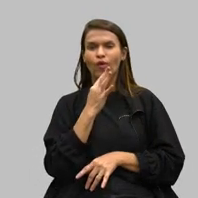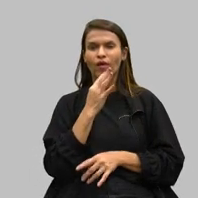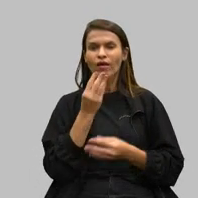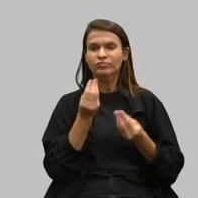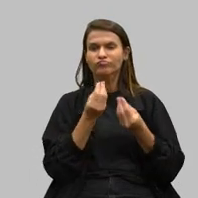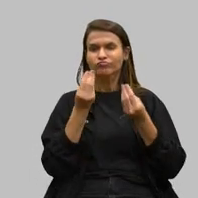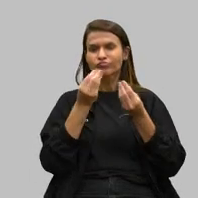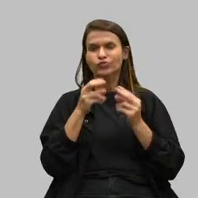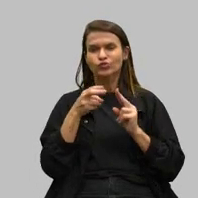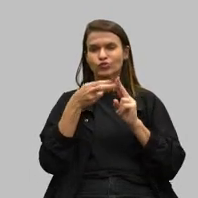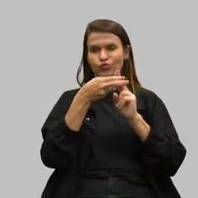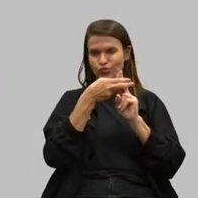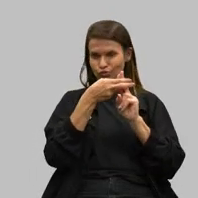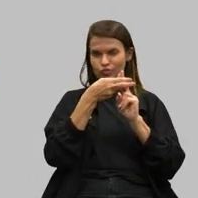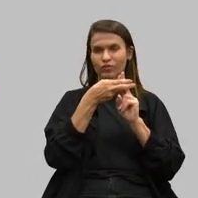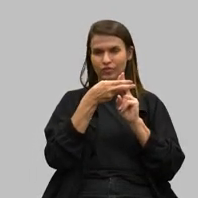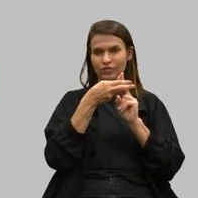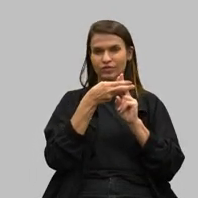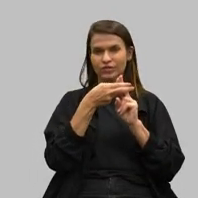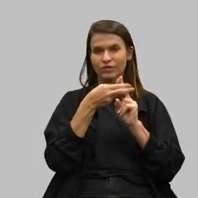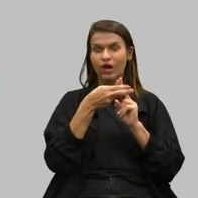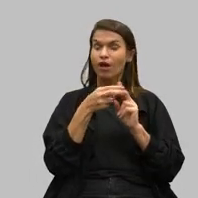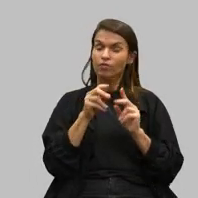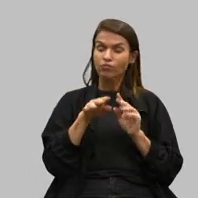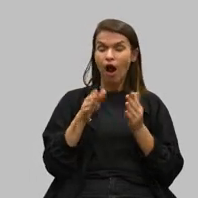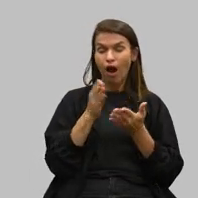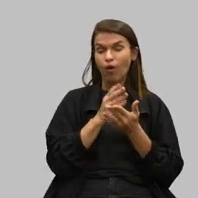Mesmo aqueles que conhecem, tem que se atualizar todos os dias.